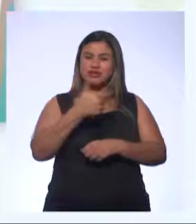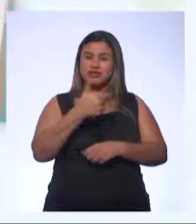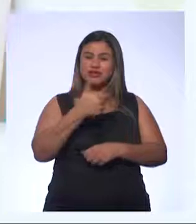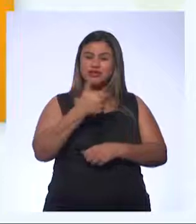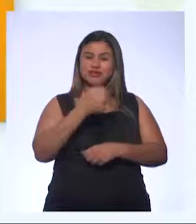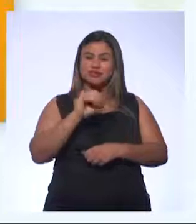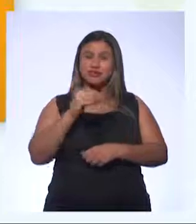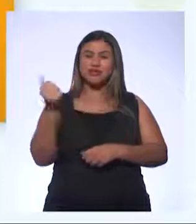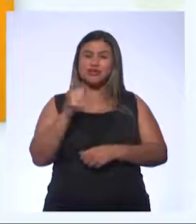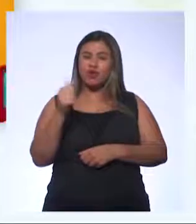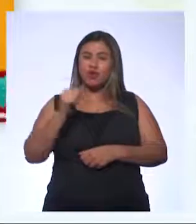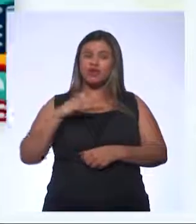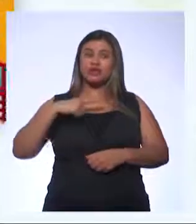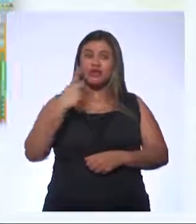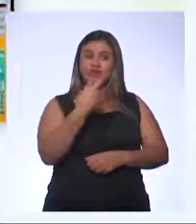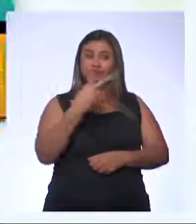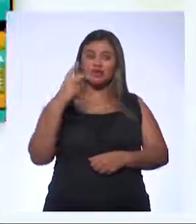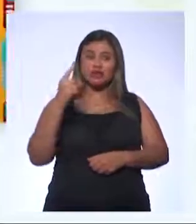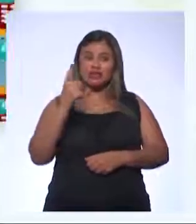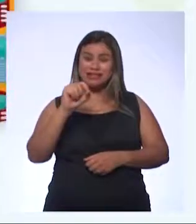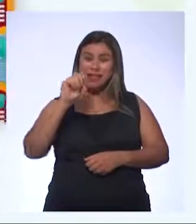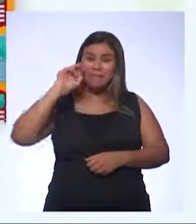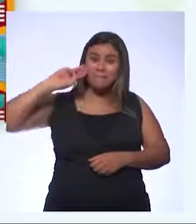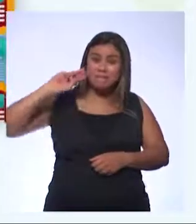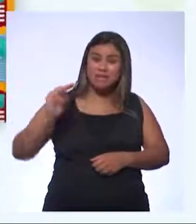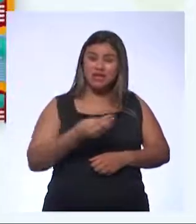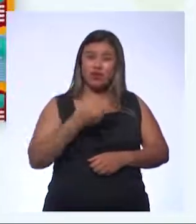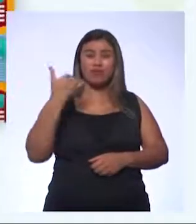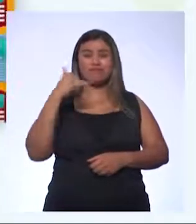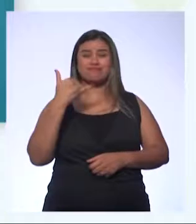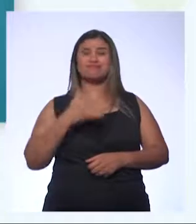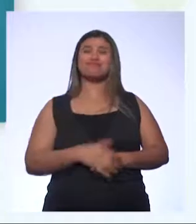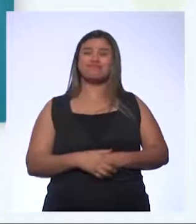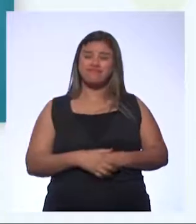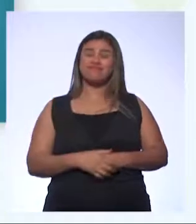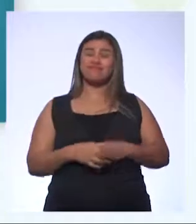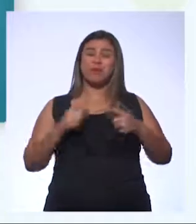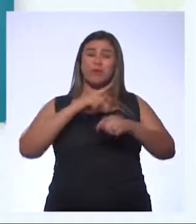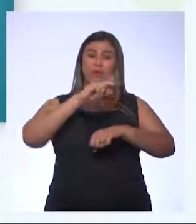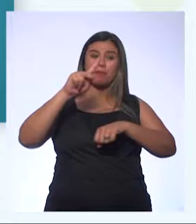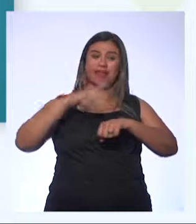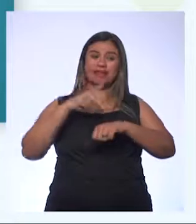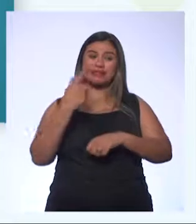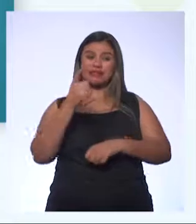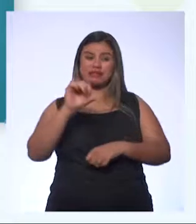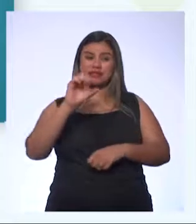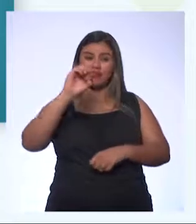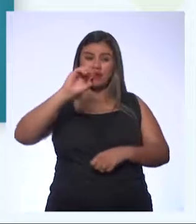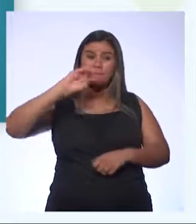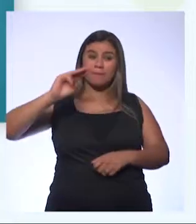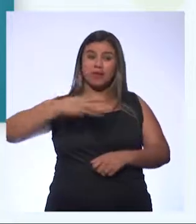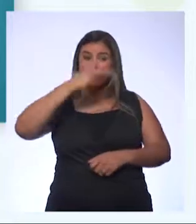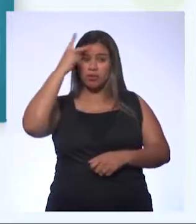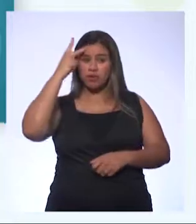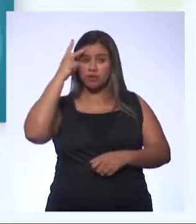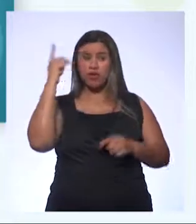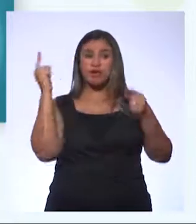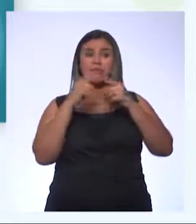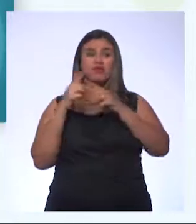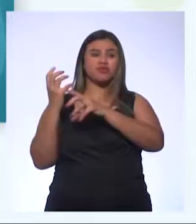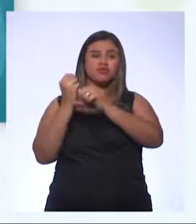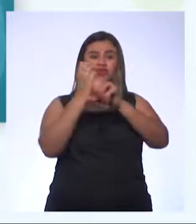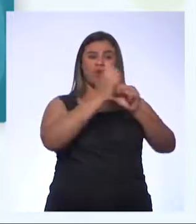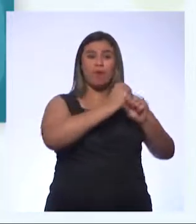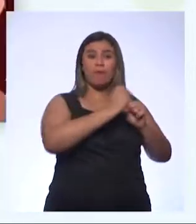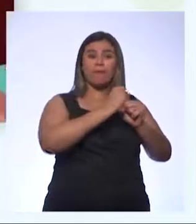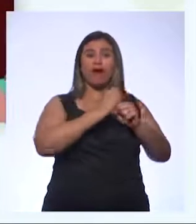são mais de 210 milhões de aparelhos ativos. Como o país tem 190 milhões de habitantes, essa conta dá,